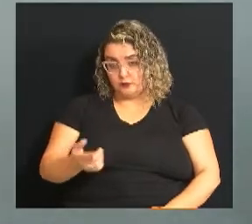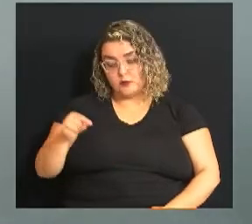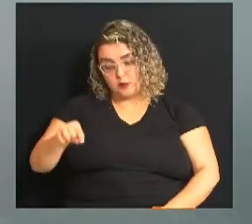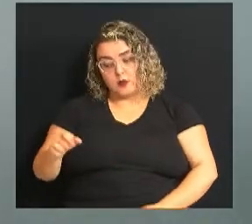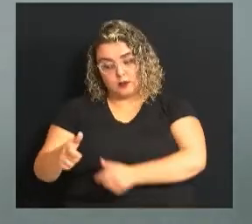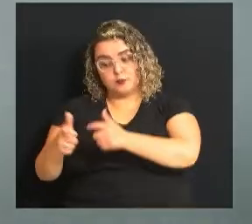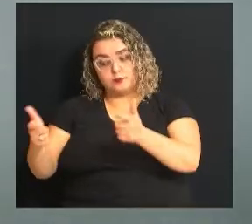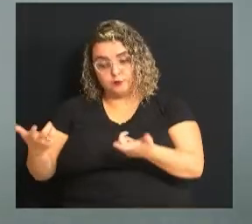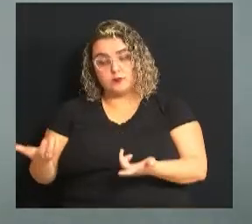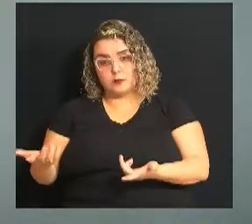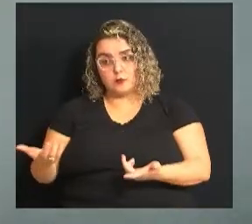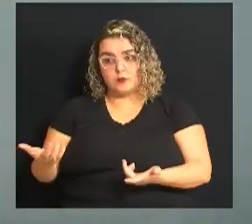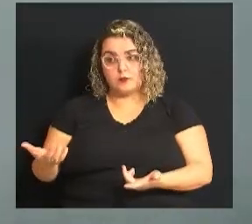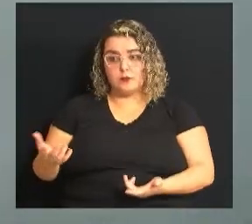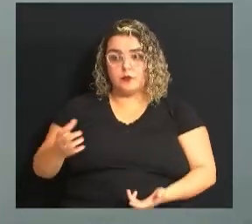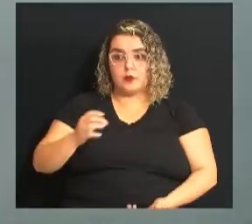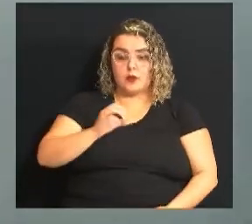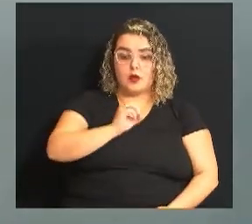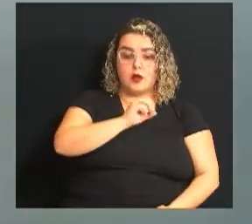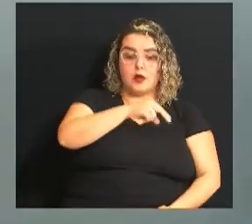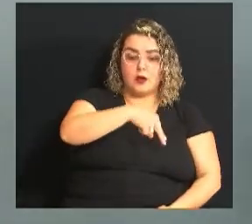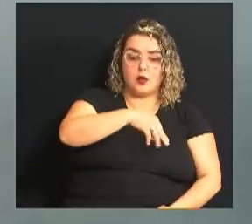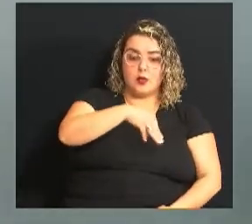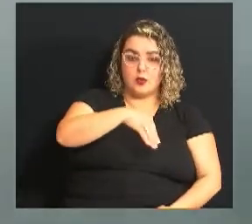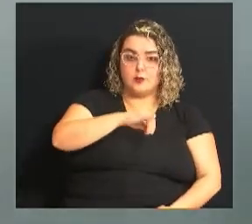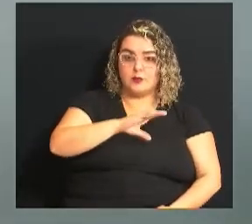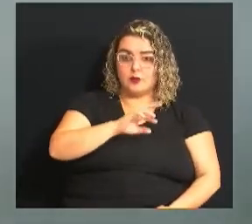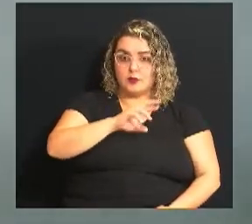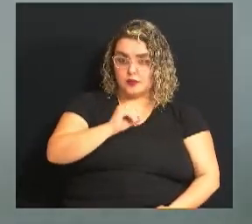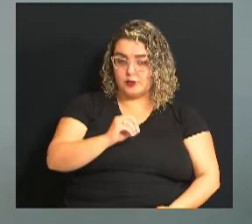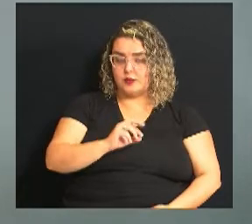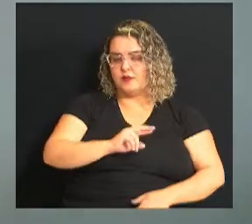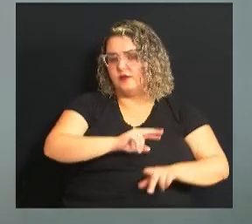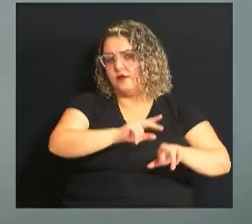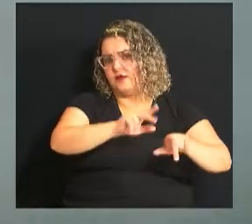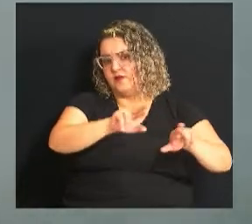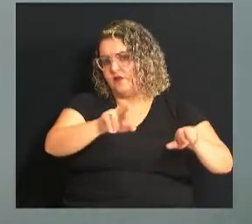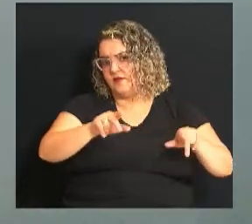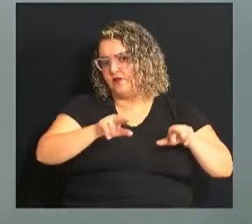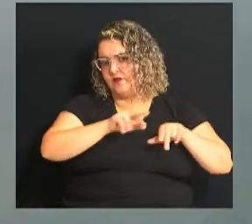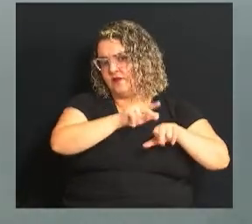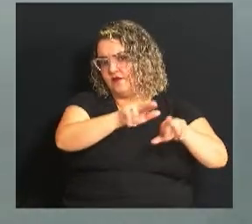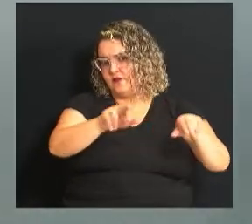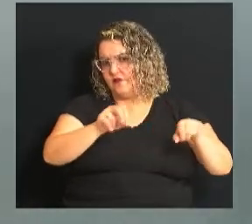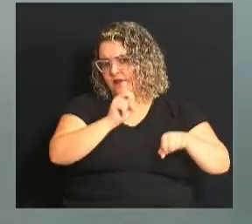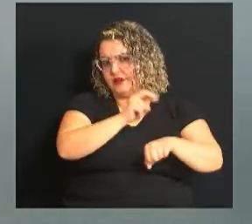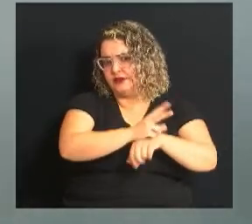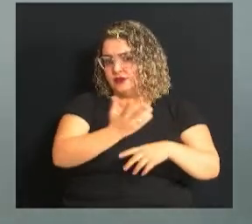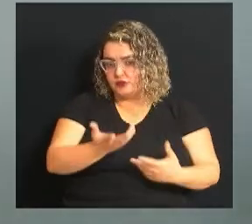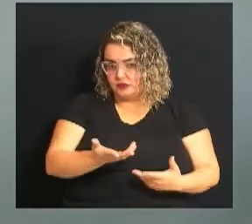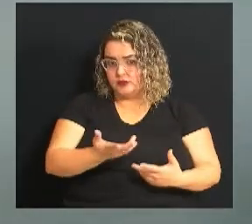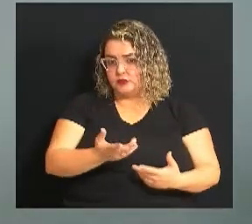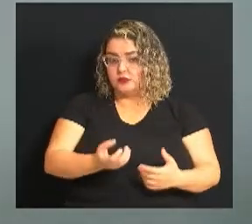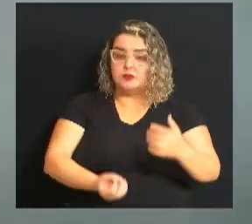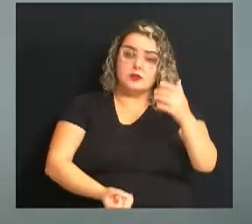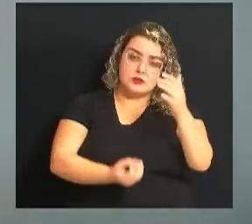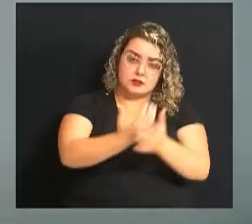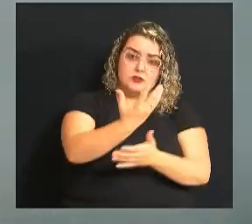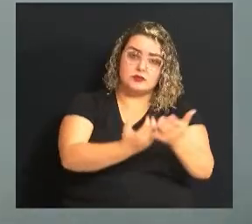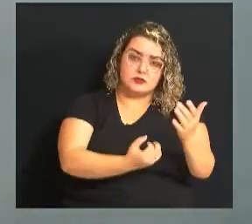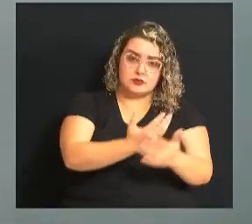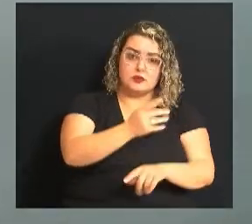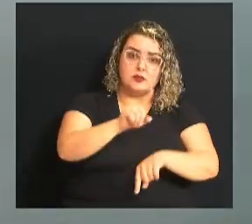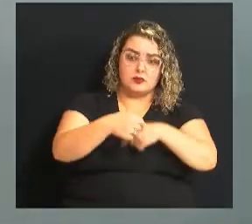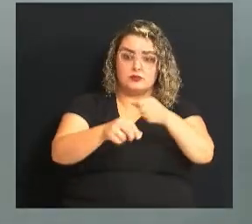gama de mutações muito grande, e dentre essas mutações na Ômicron surgiram outras